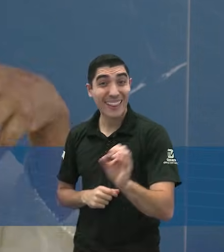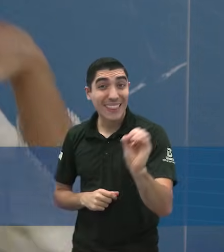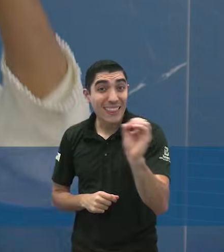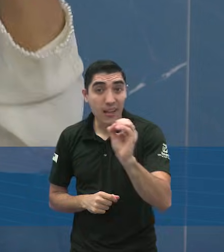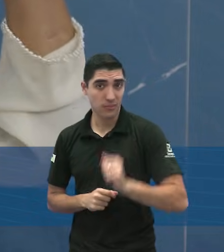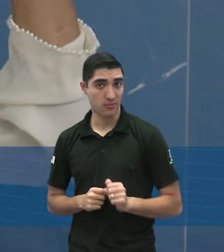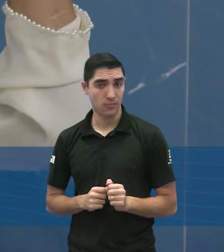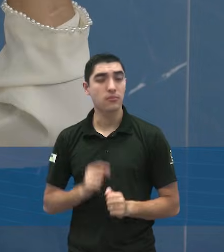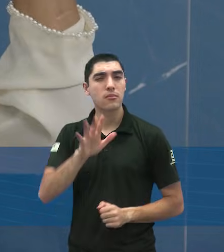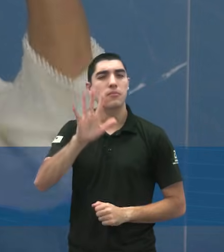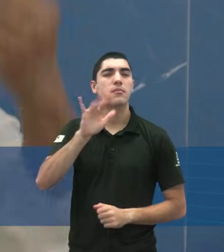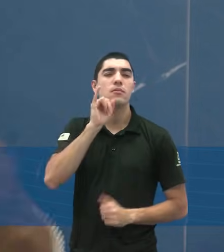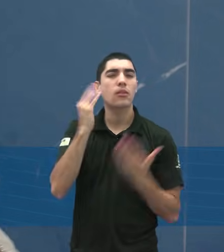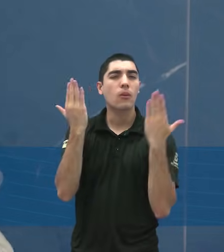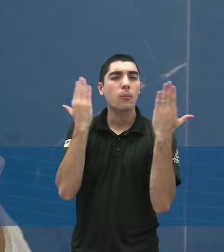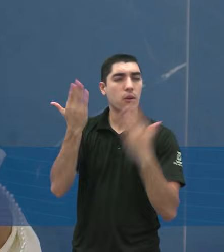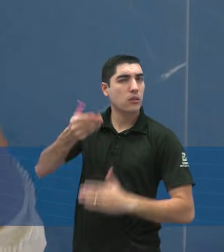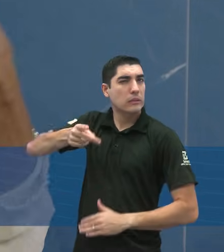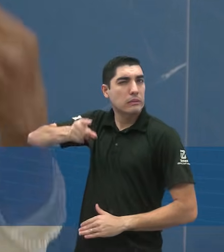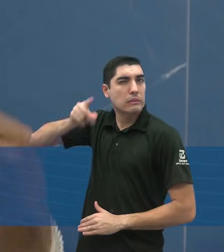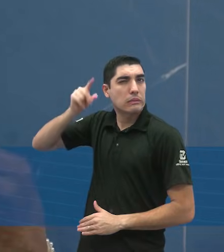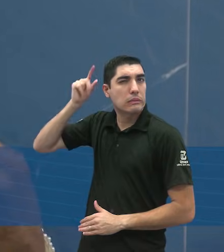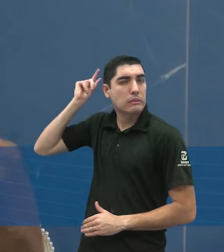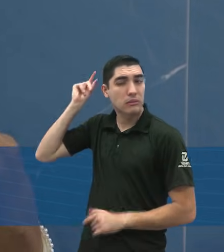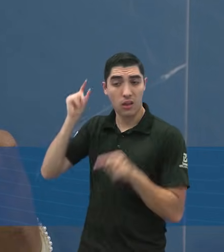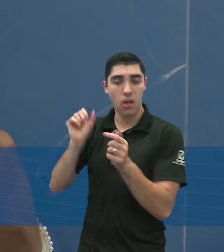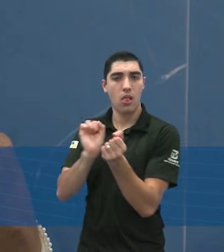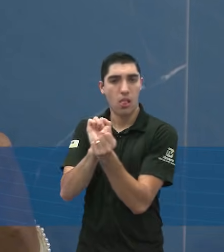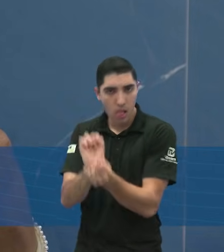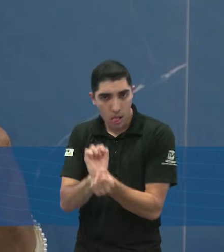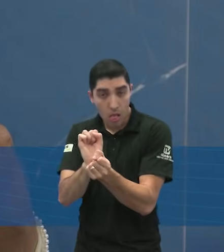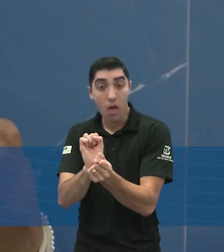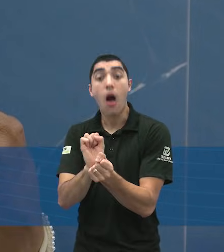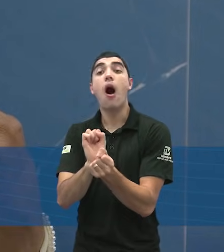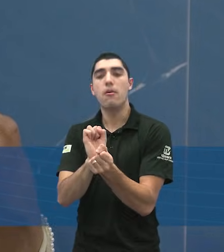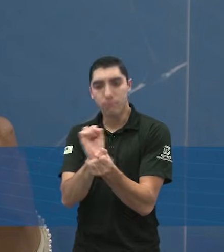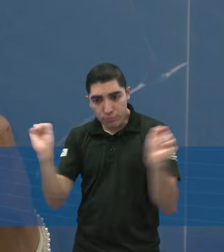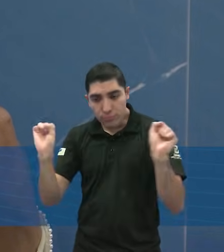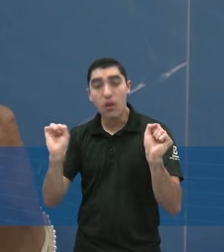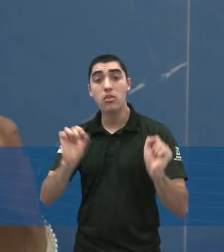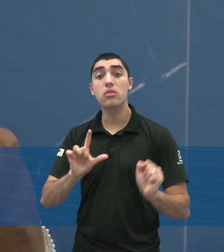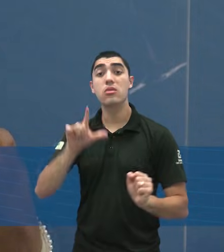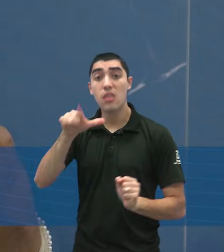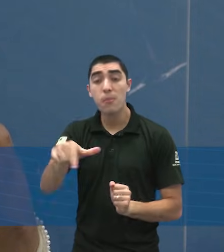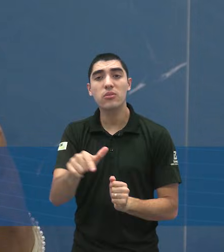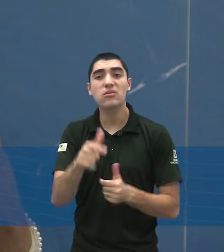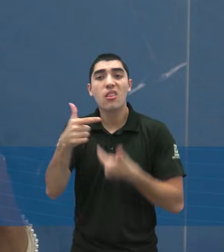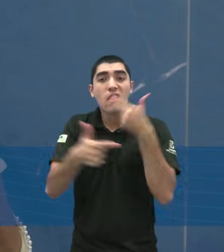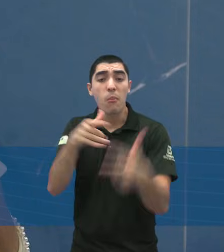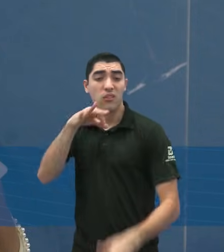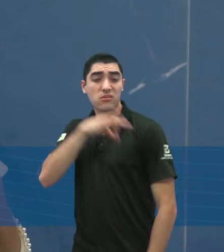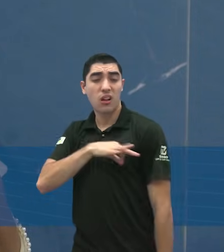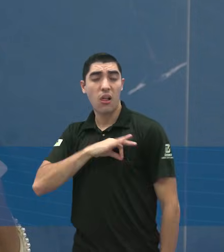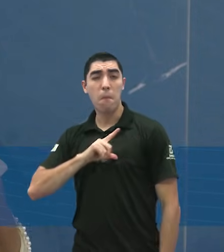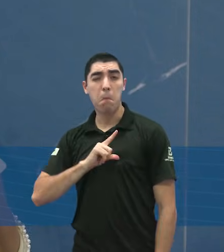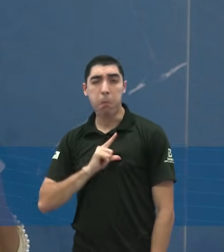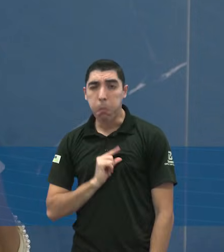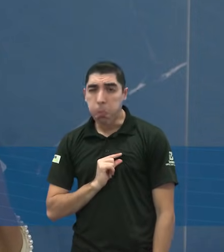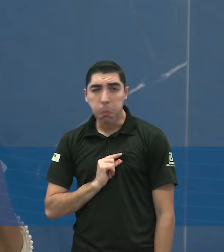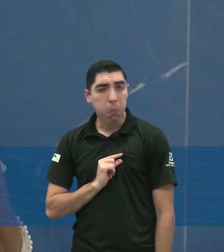escravizados, se a gente for remontar, depois escravizados passaram a ter subempregos ou